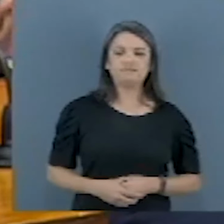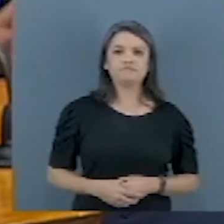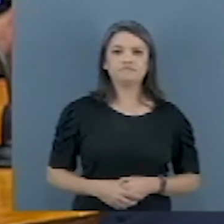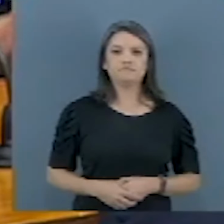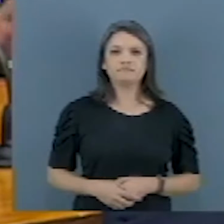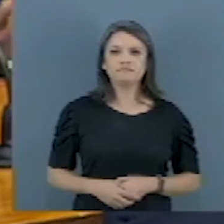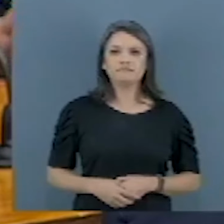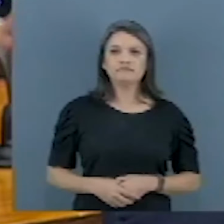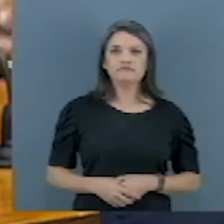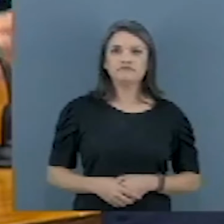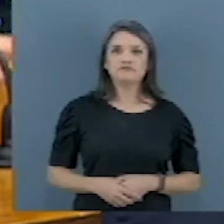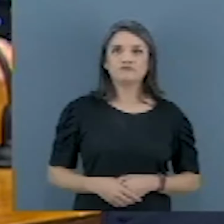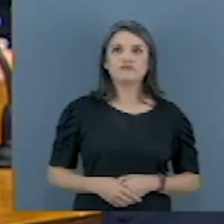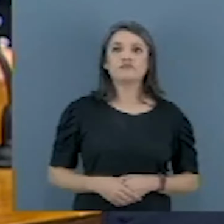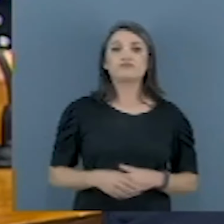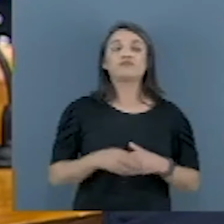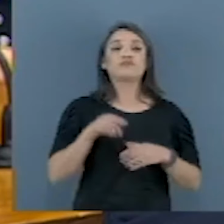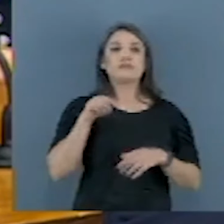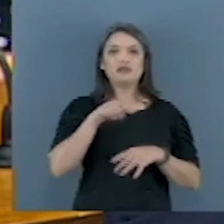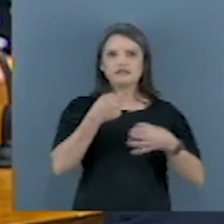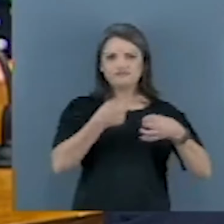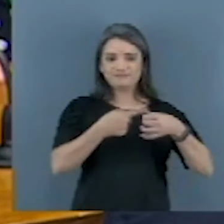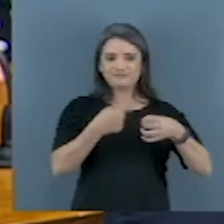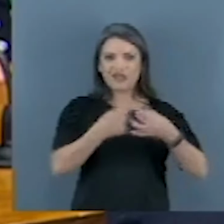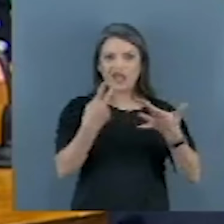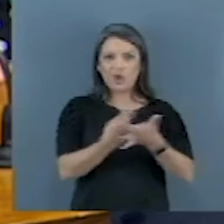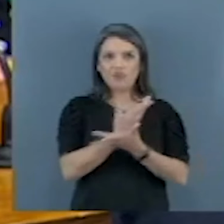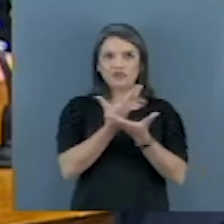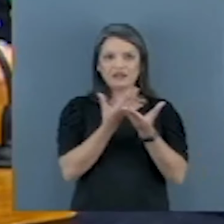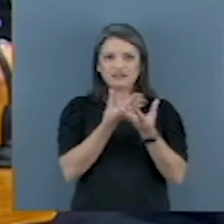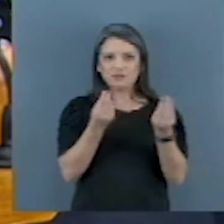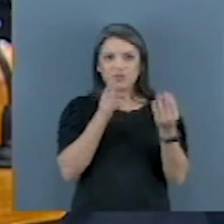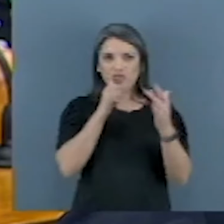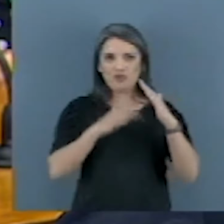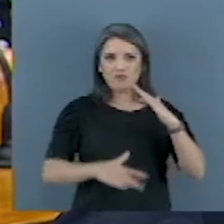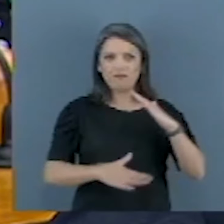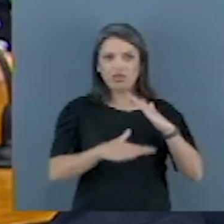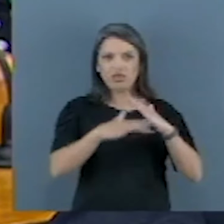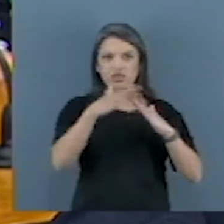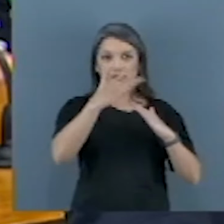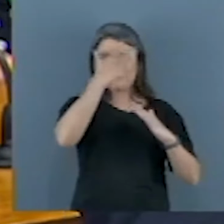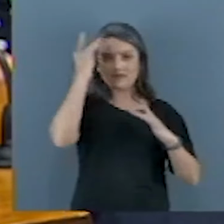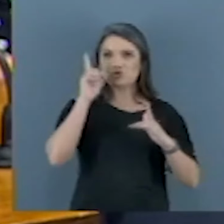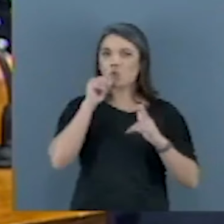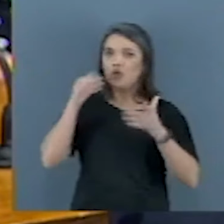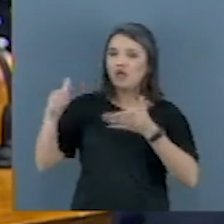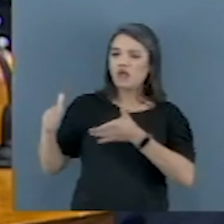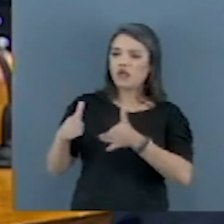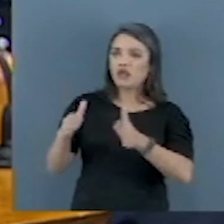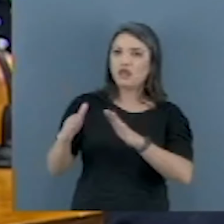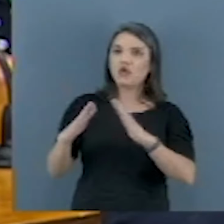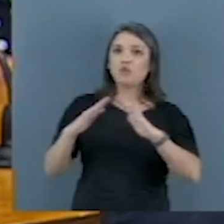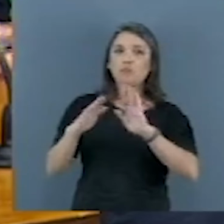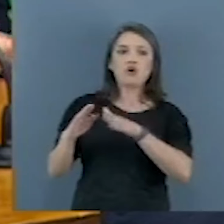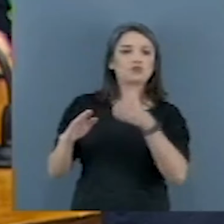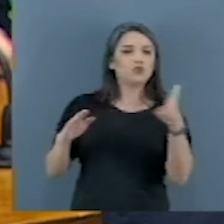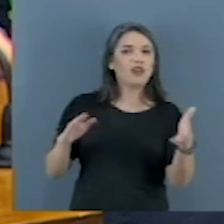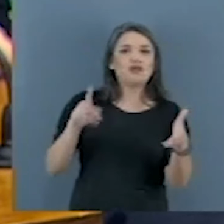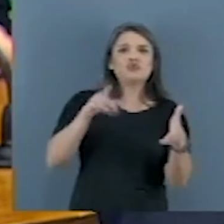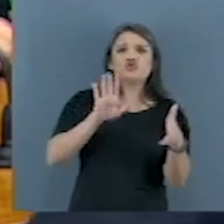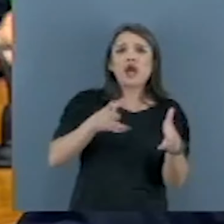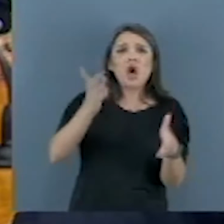lá em Boca do Acre, como alaga muito, e as pessoas moram na beira do rio, é porque isso faz parte da cultura da